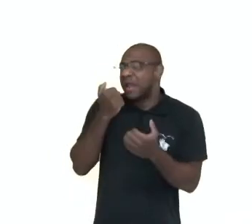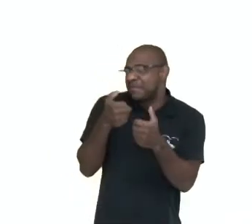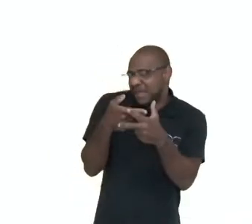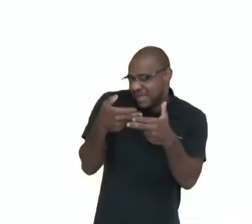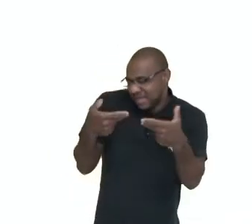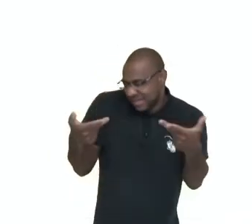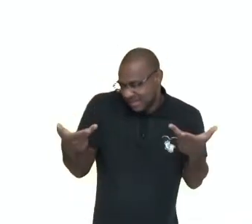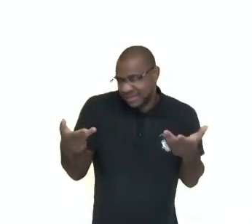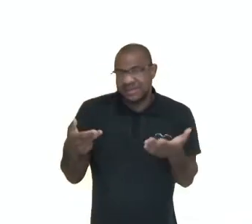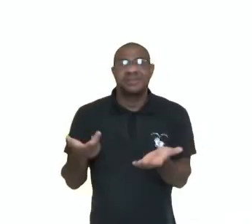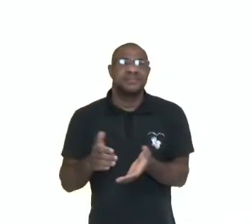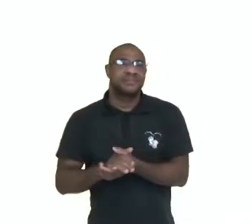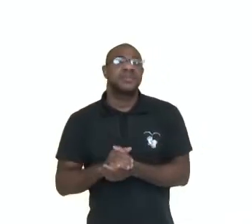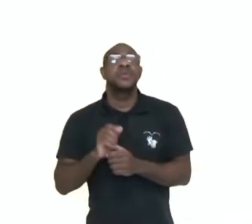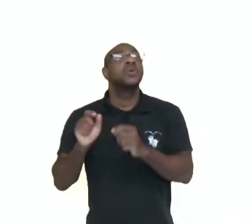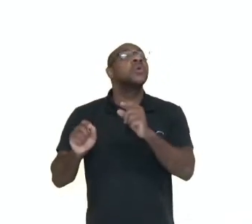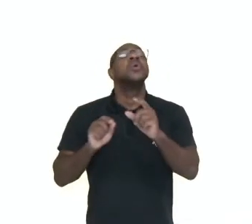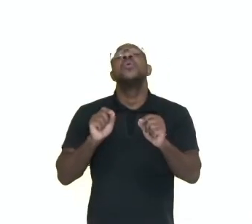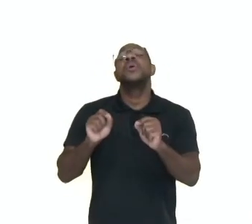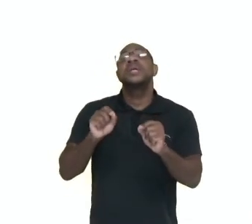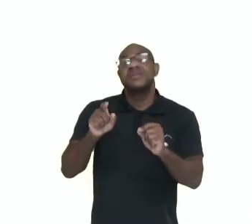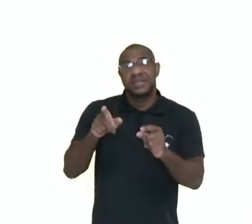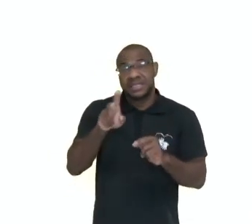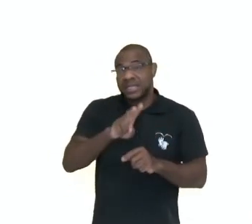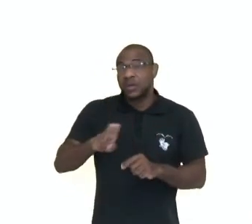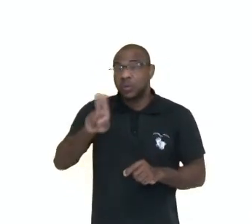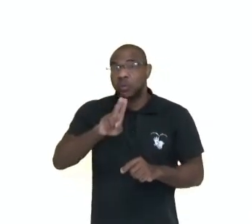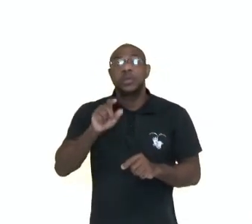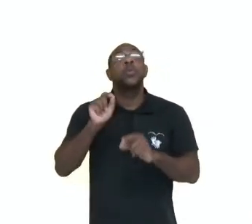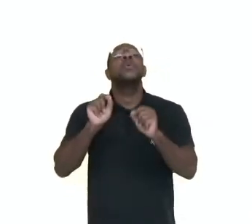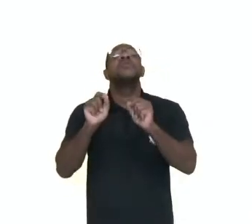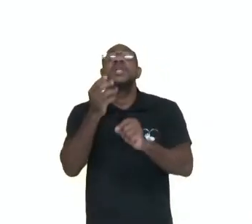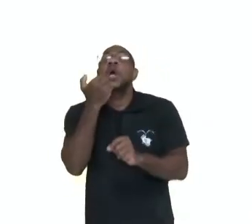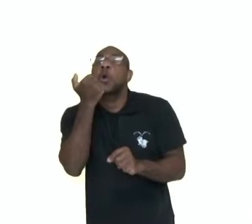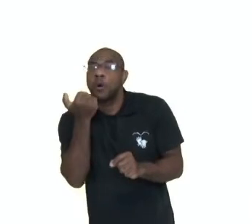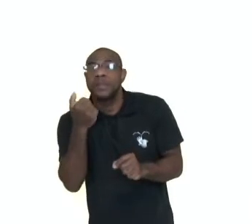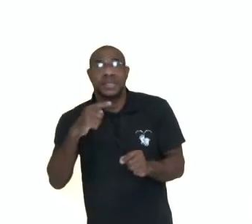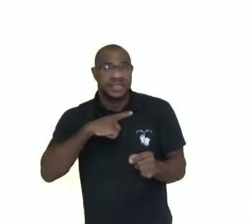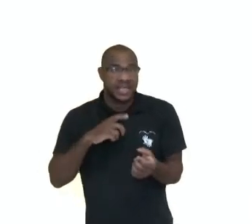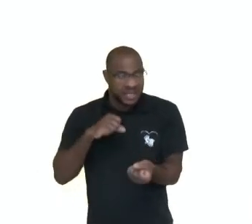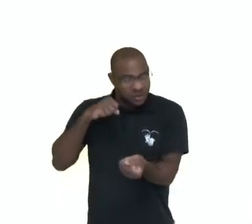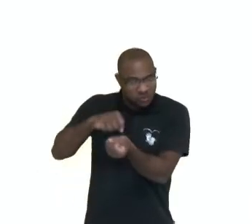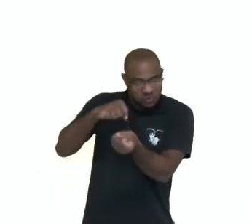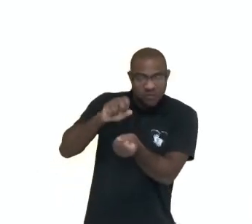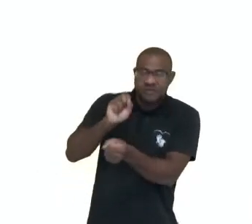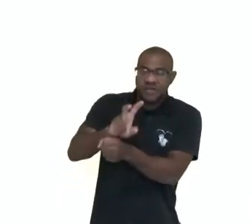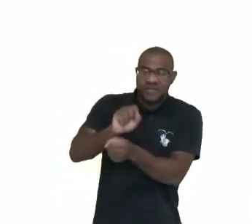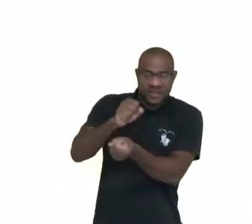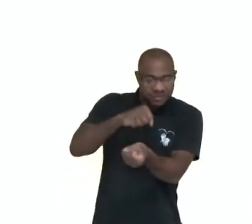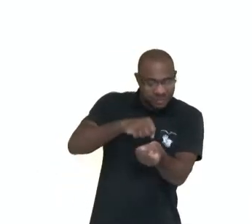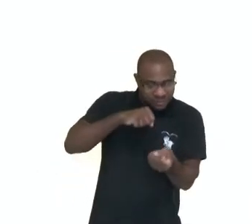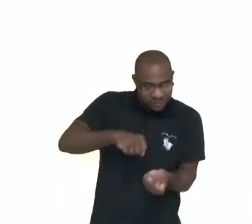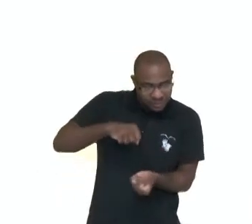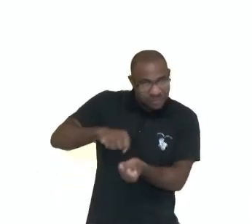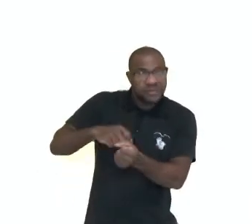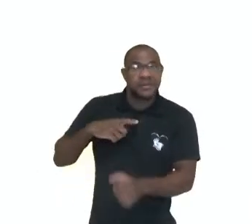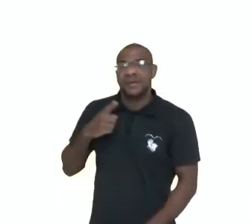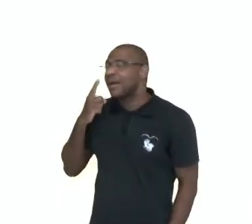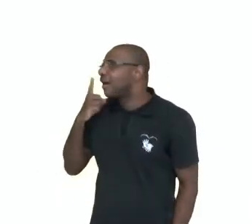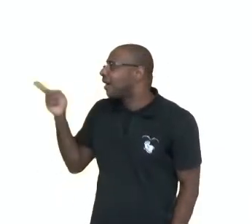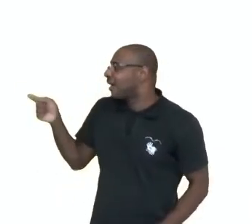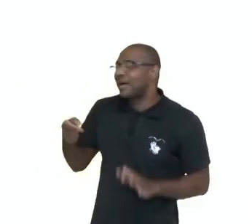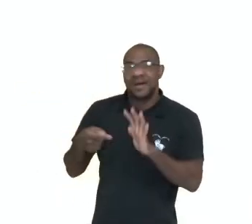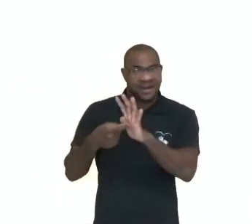com resíduos de agrotóxicos. Vem aqui que legal, olha essa tabela. Aqui uma amostra